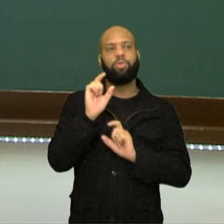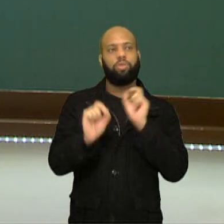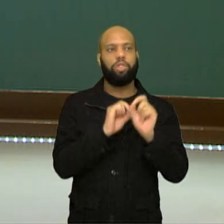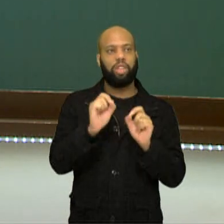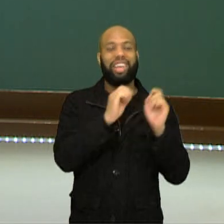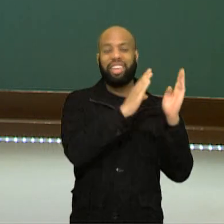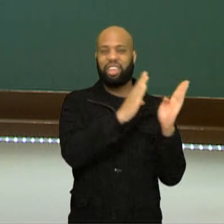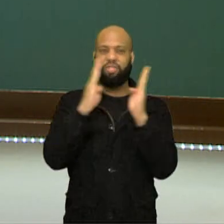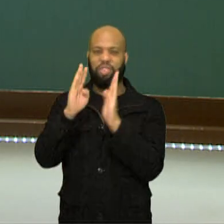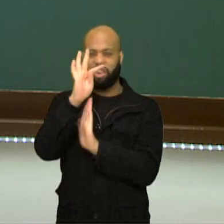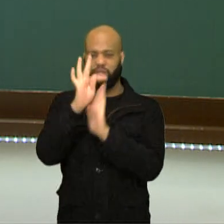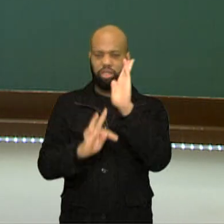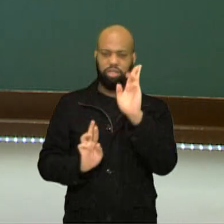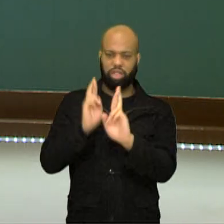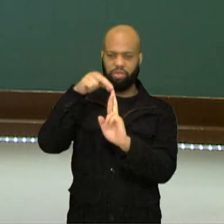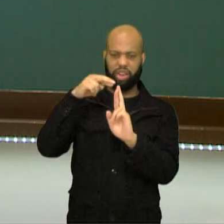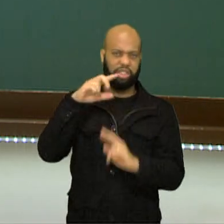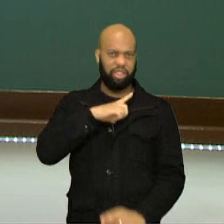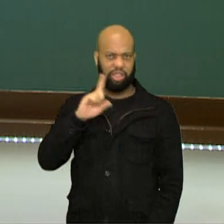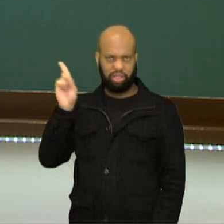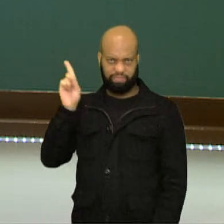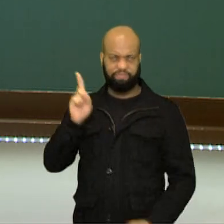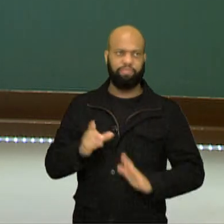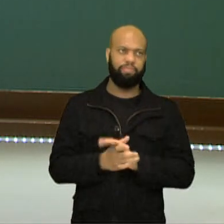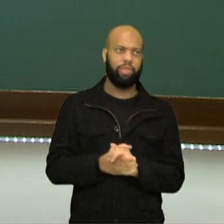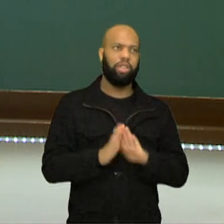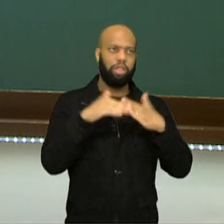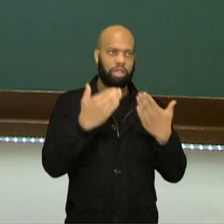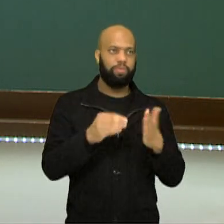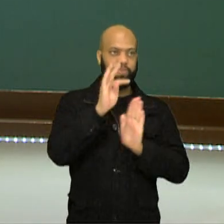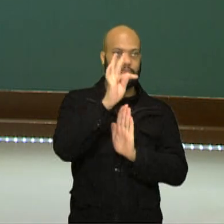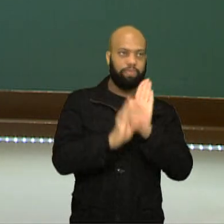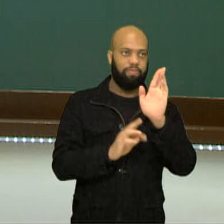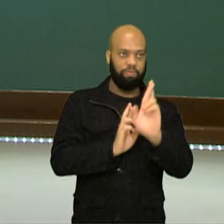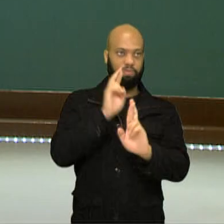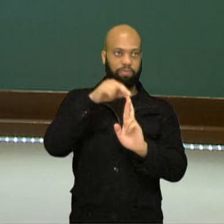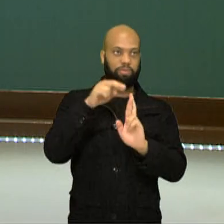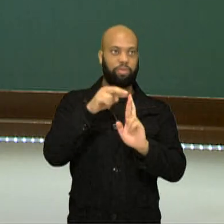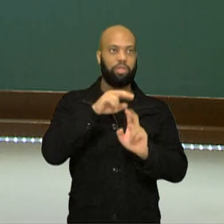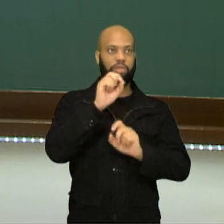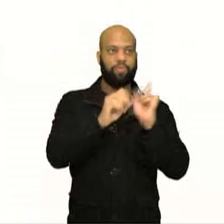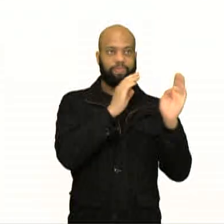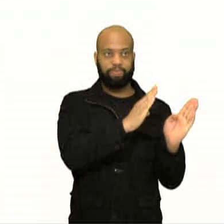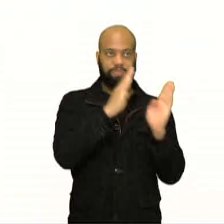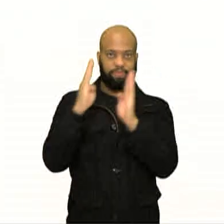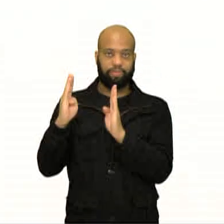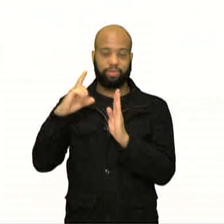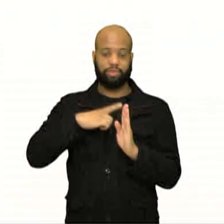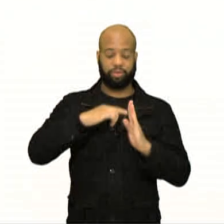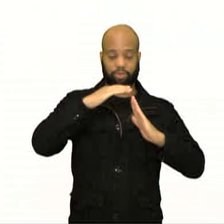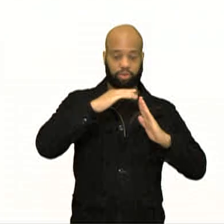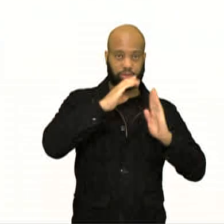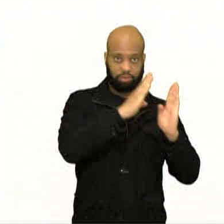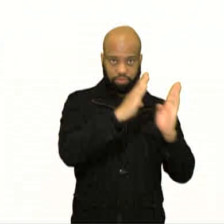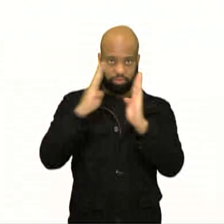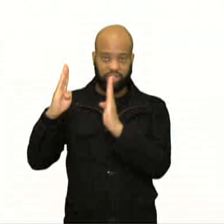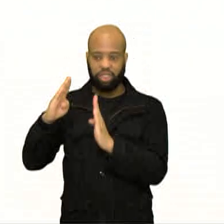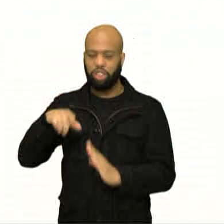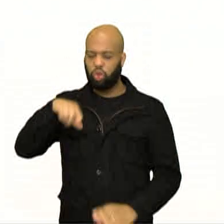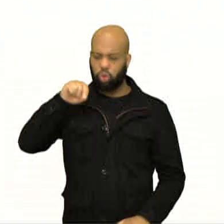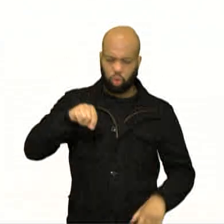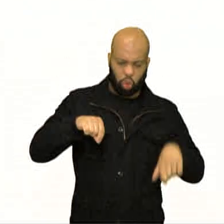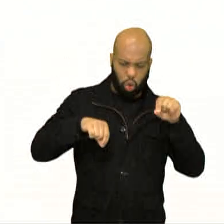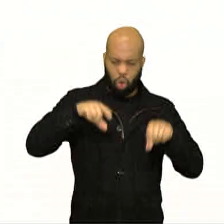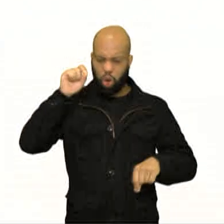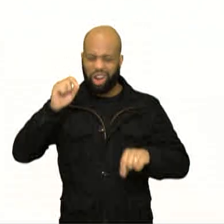o texto se refere neste recorte, né? Pois bem, o texto se refere à fase entre os processos seletivos para